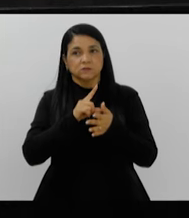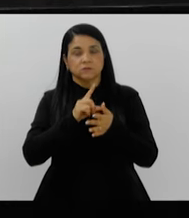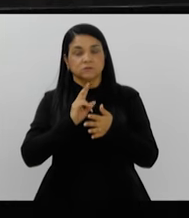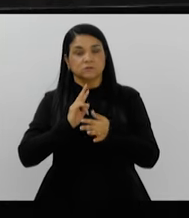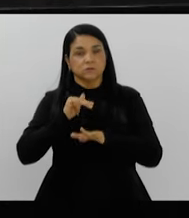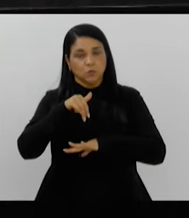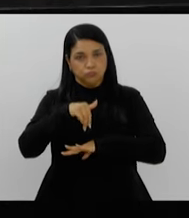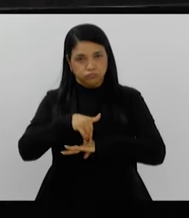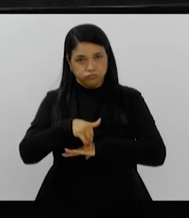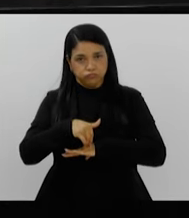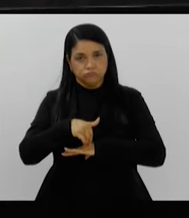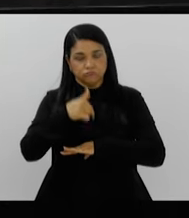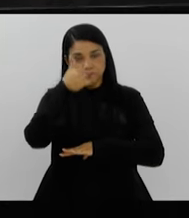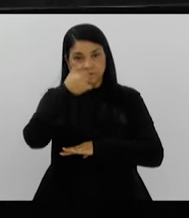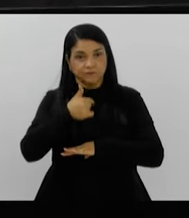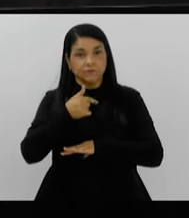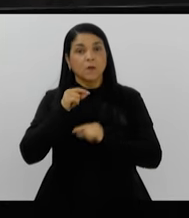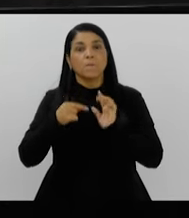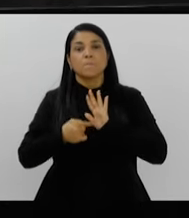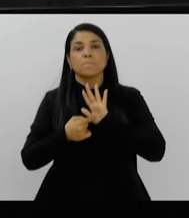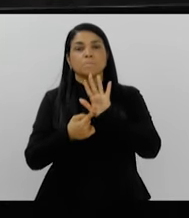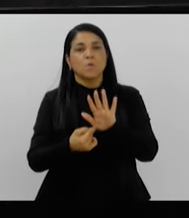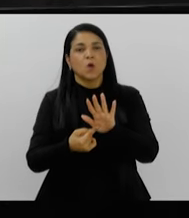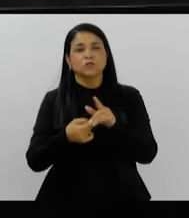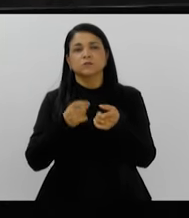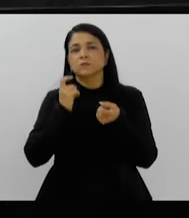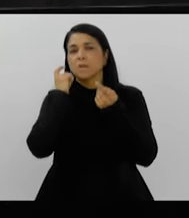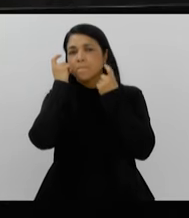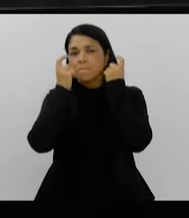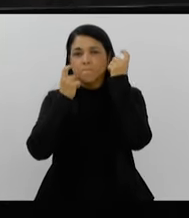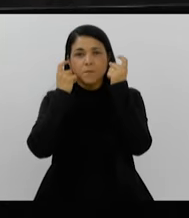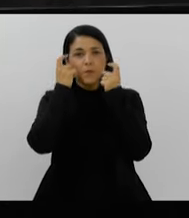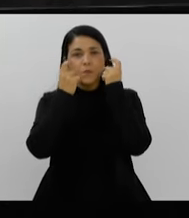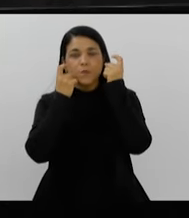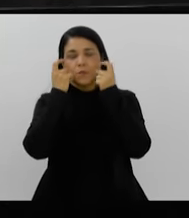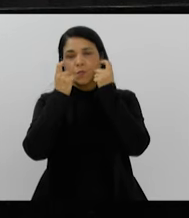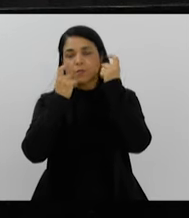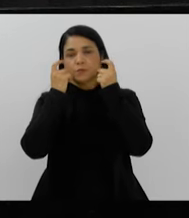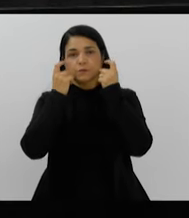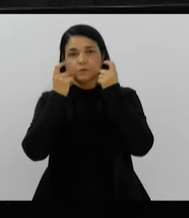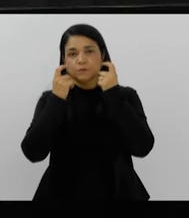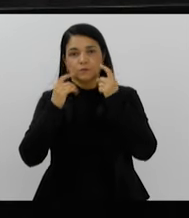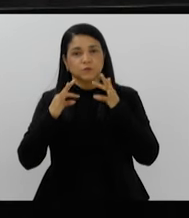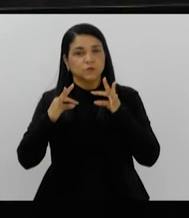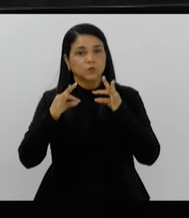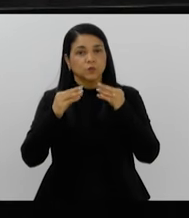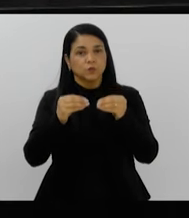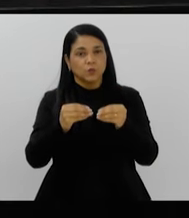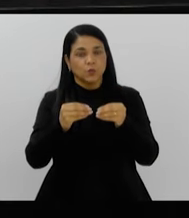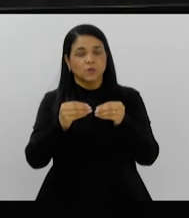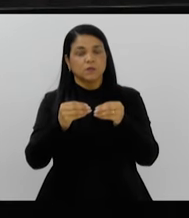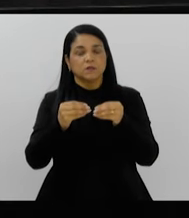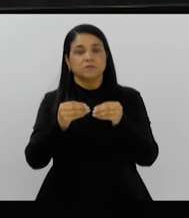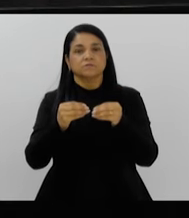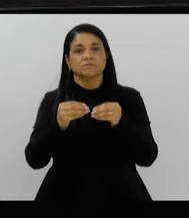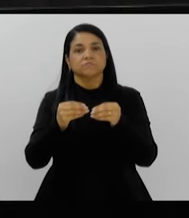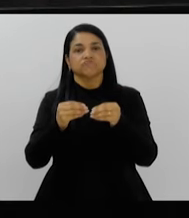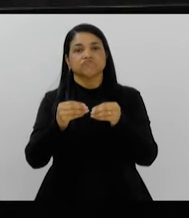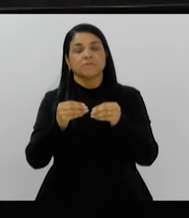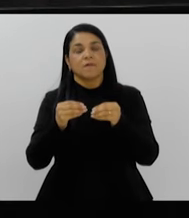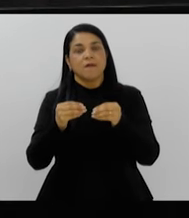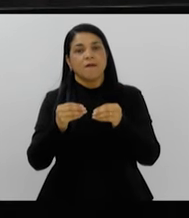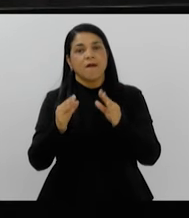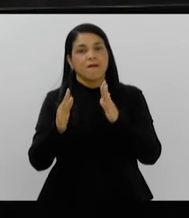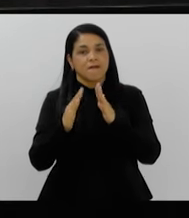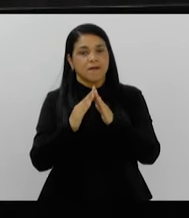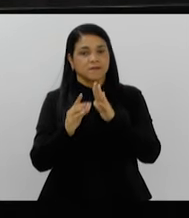esta tribuna reflete uma preocupação de toda a Casa Legislativa,